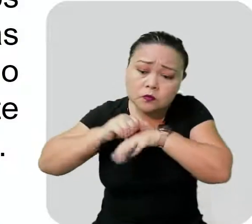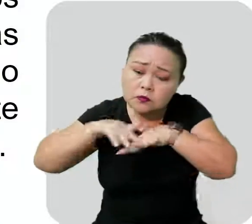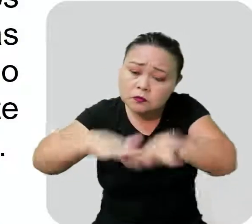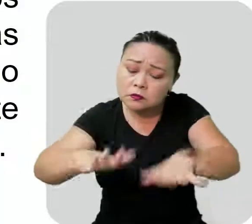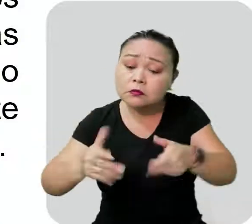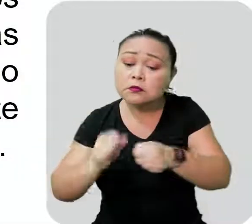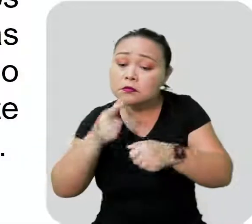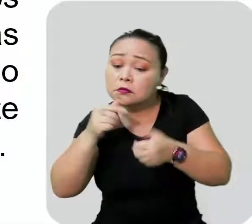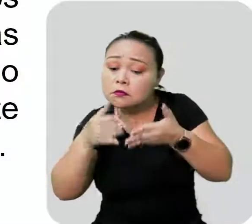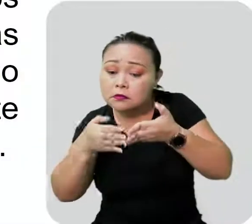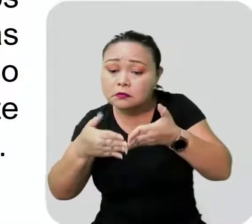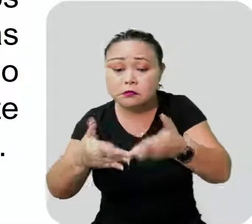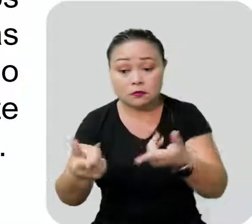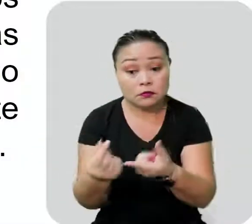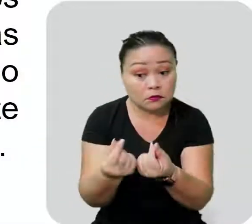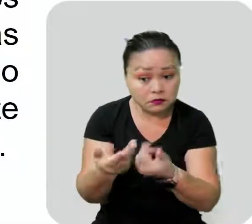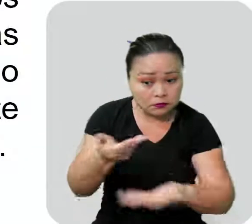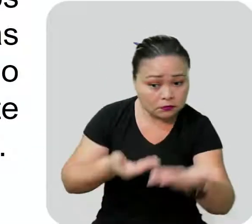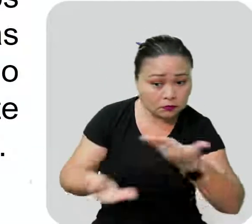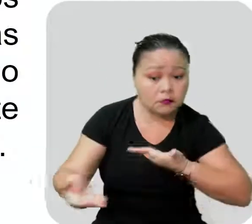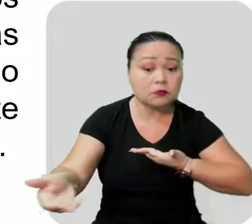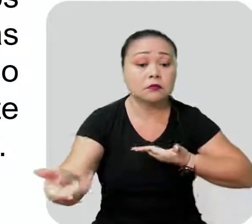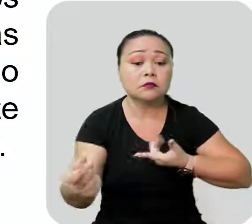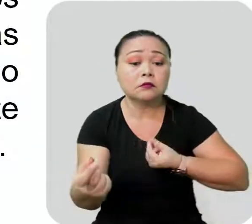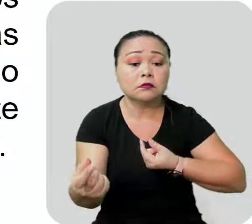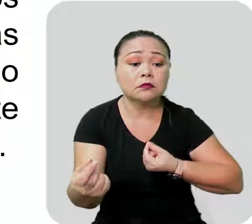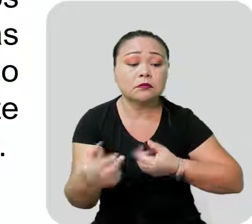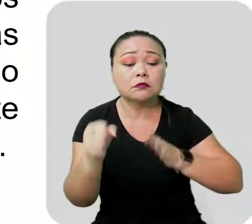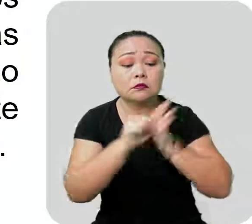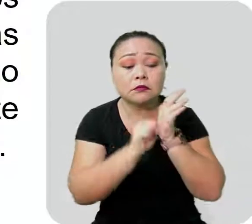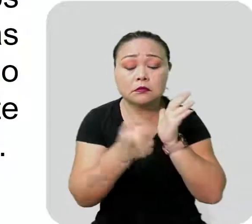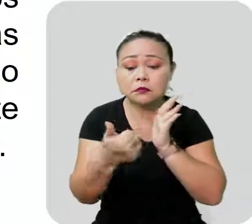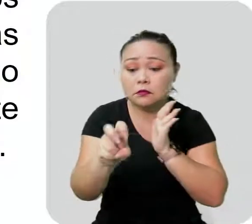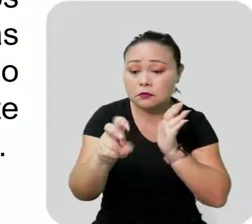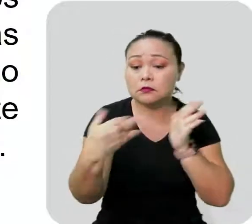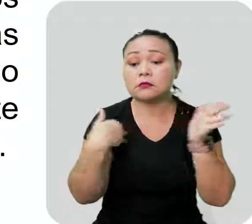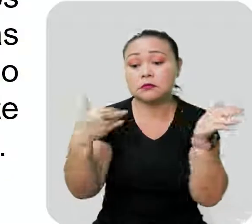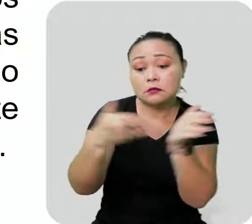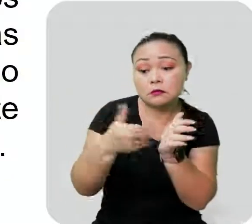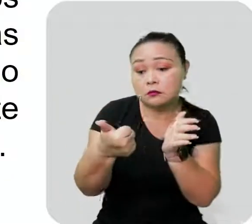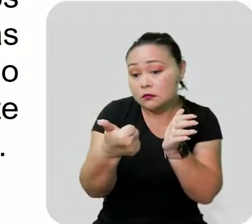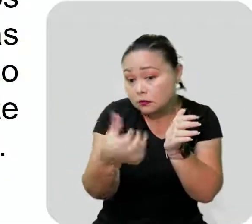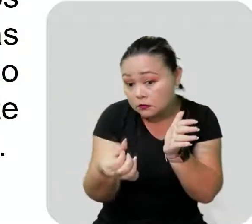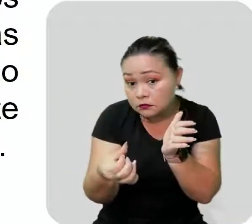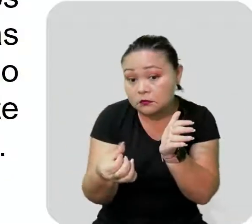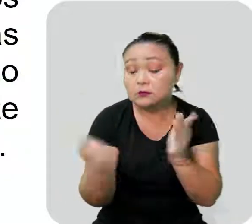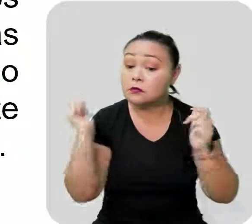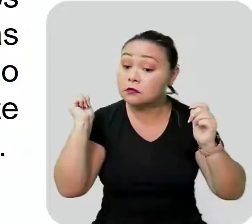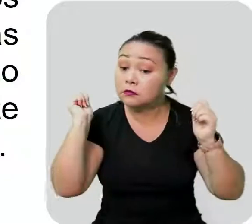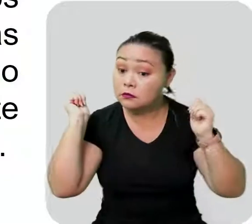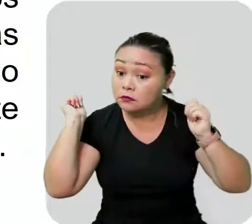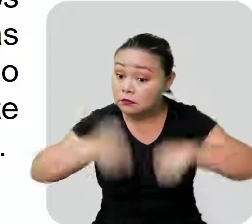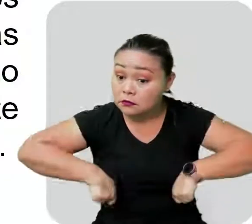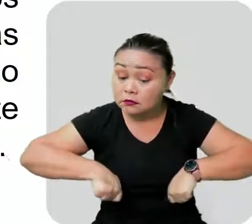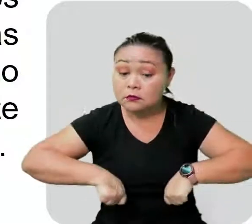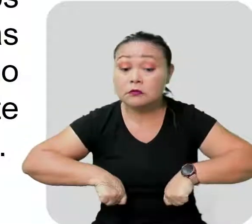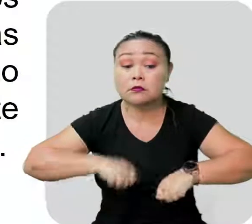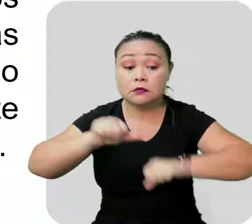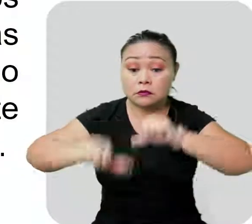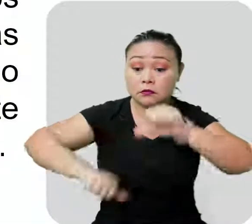expansão marítima europeia comercial fim do século 15 e no século 16 tornaram-se